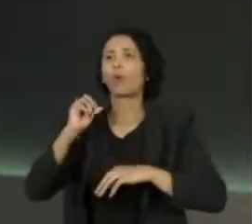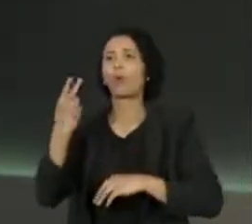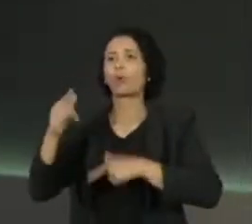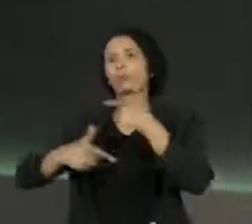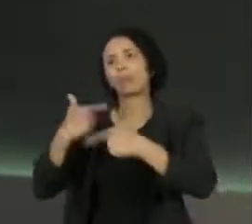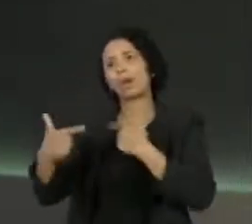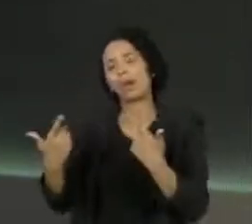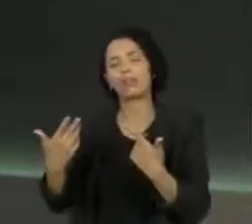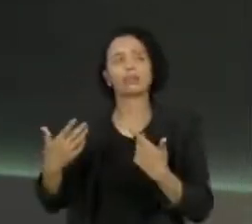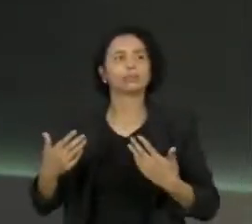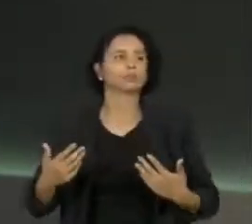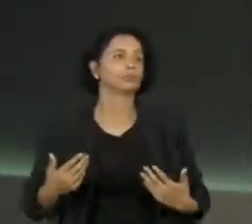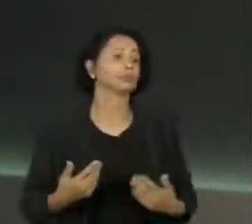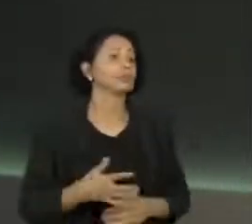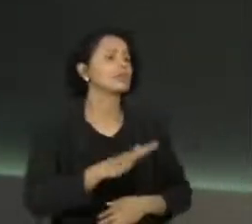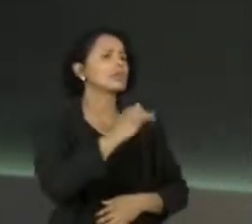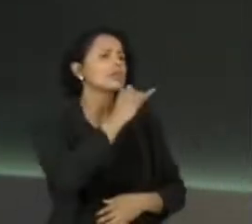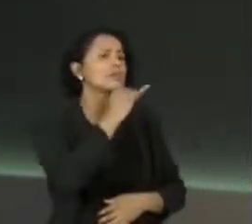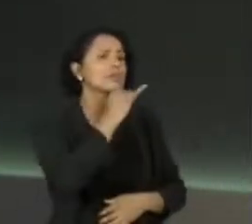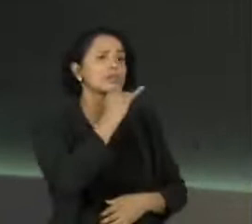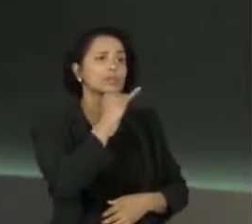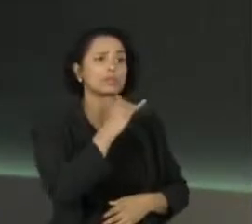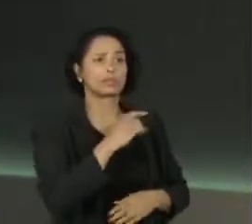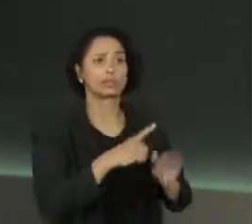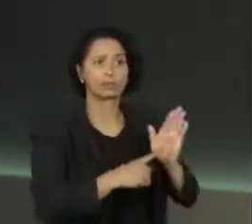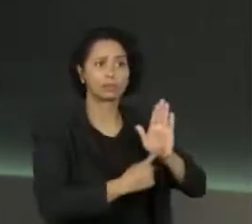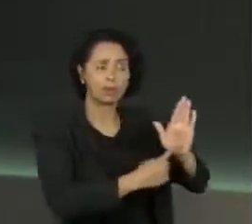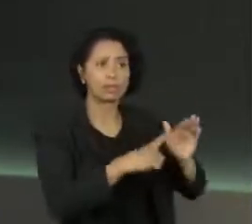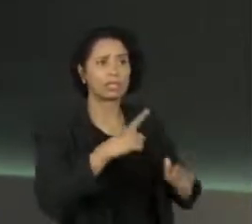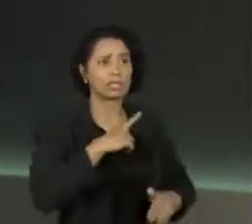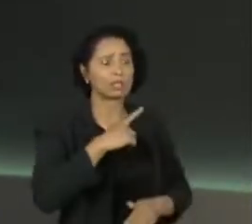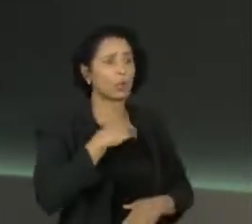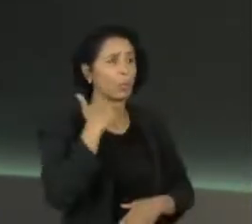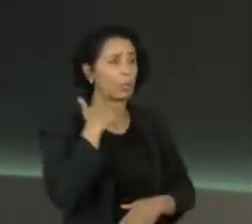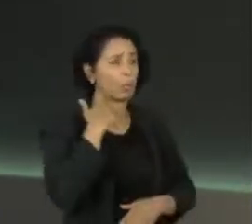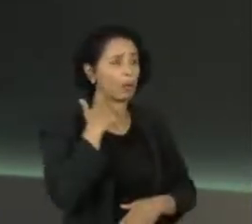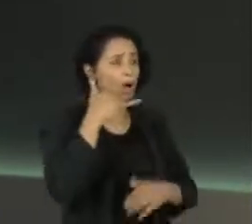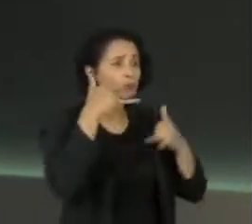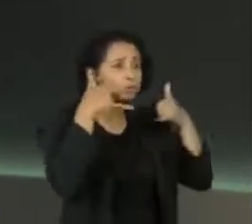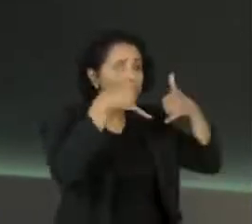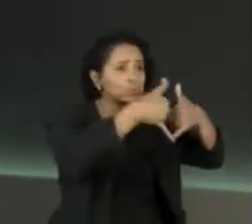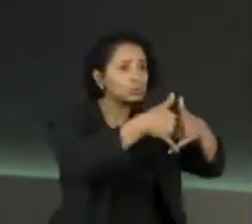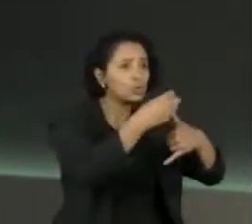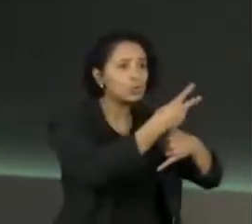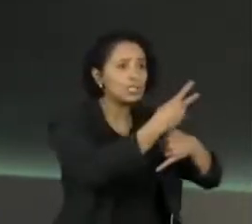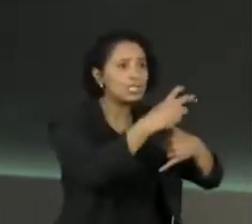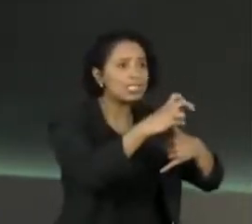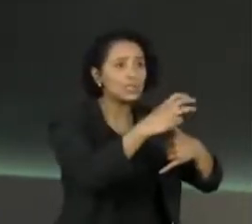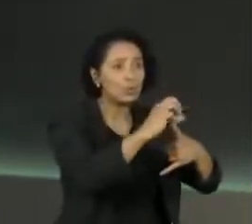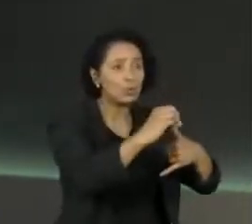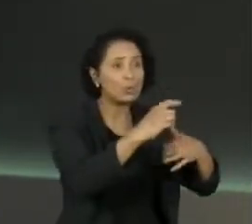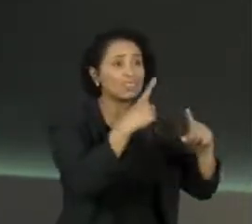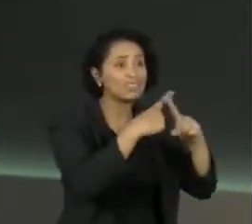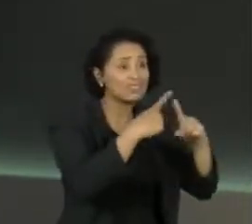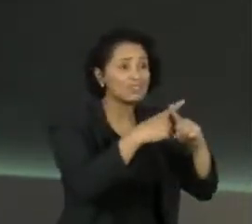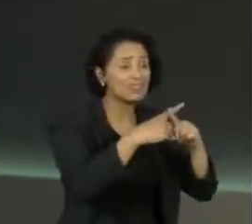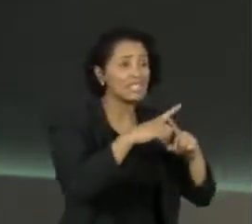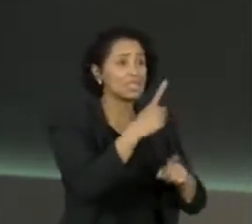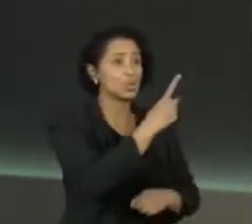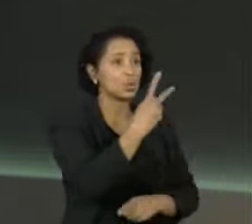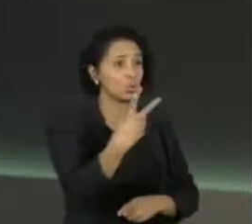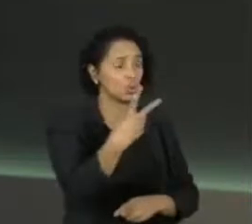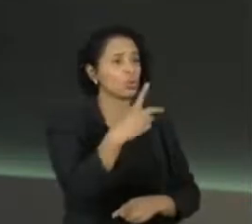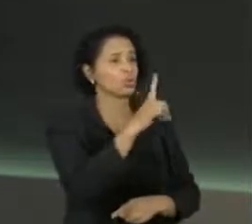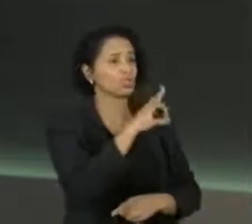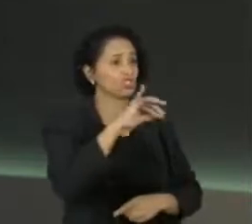tem aqui um caso, para exemplificar, de um banco que ligou 250 vezes para o cliente em 12 dias e ligou também